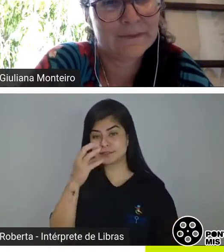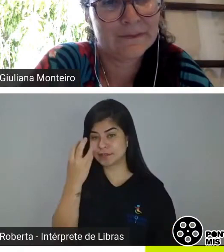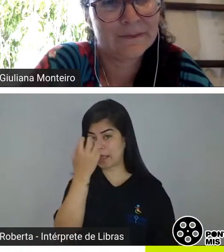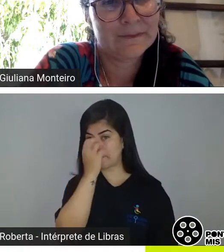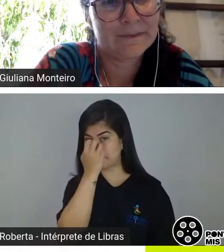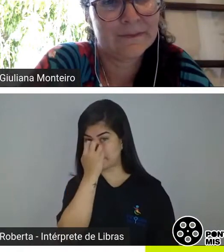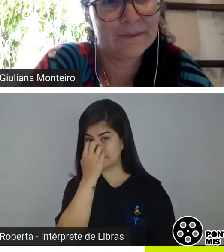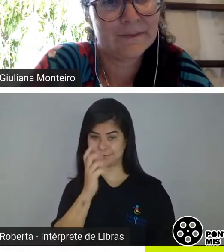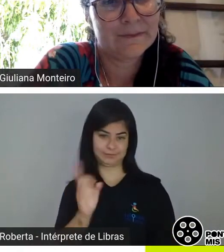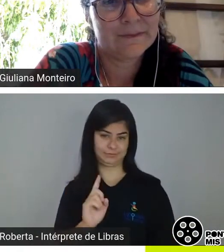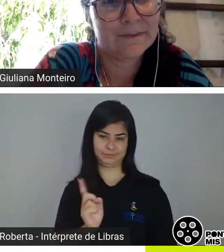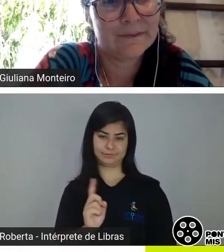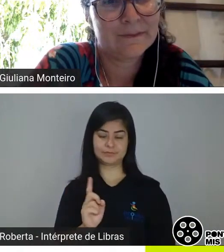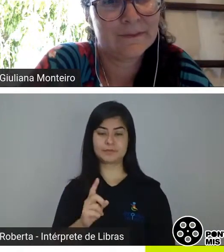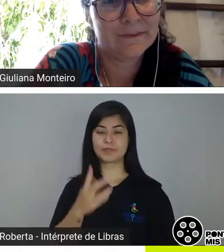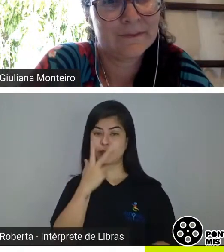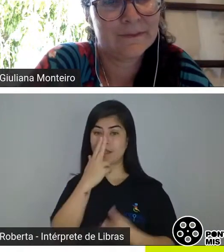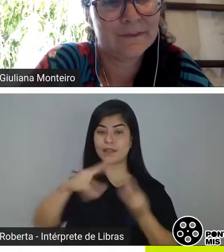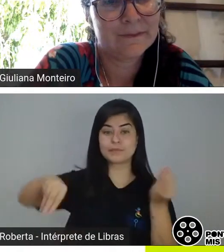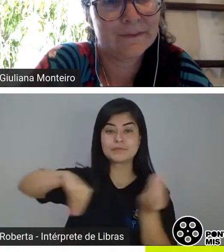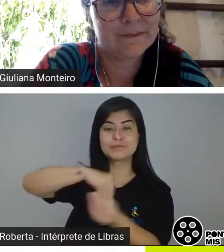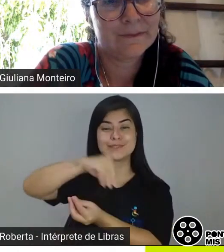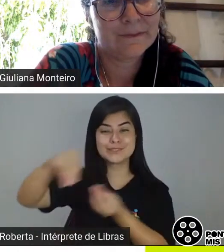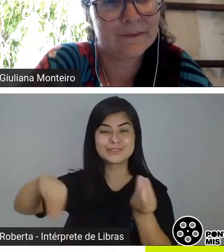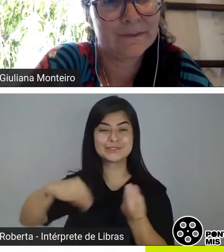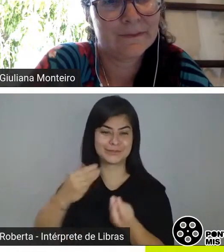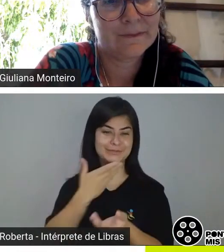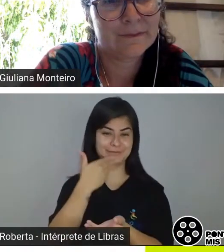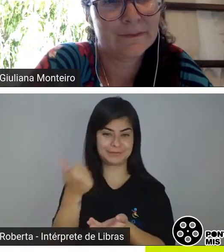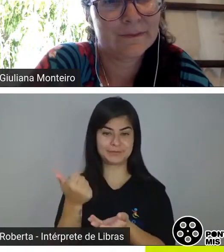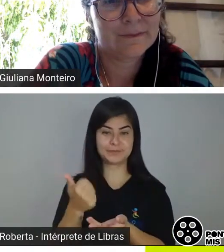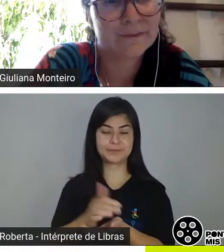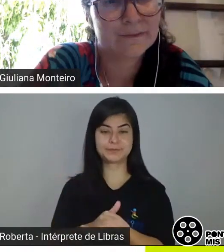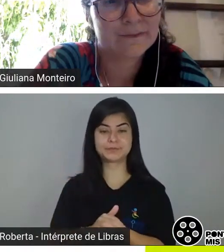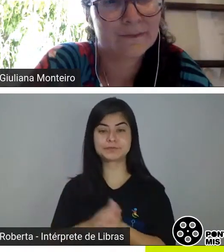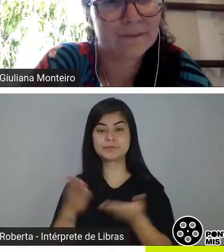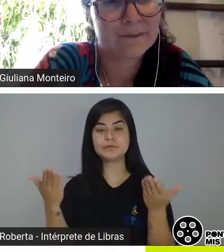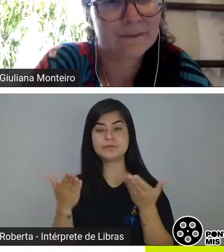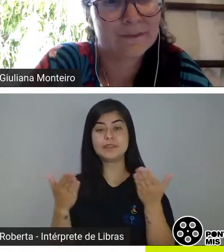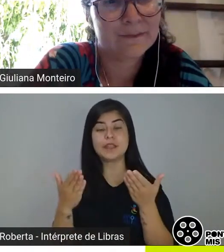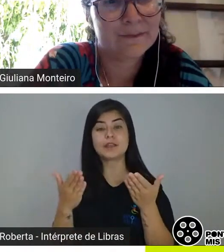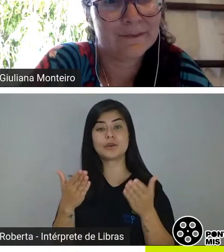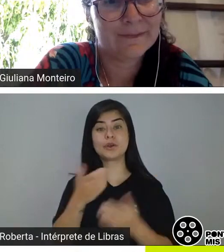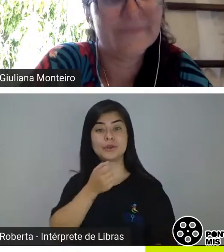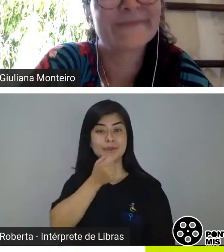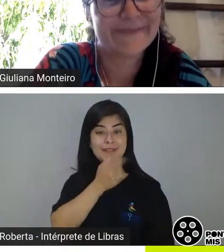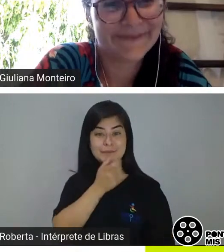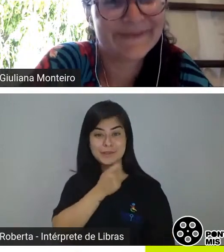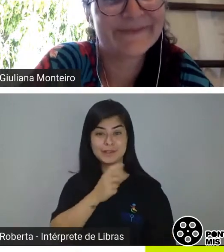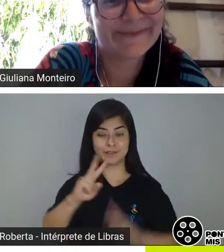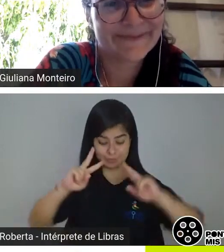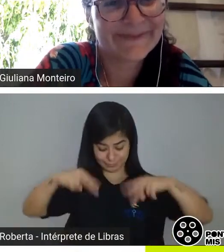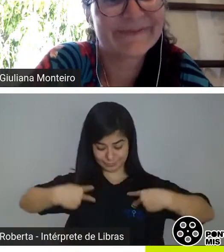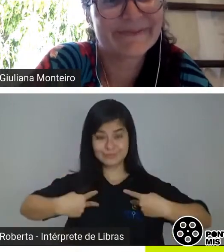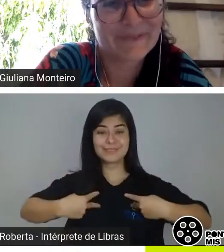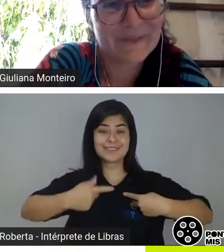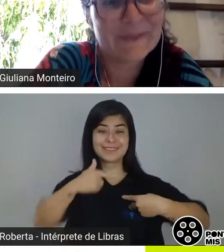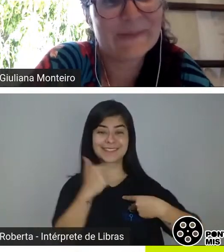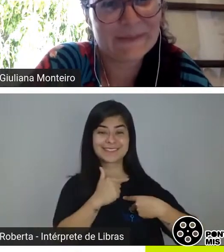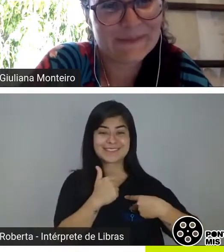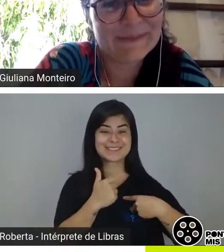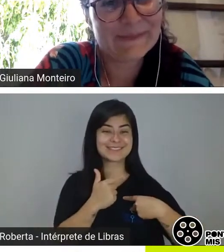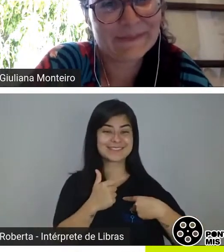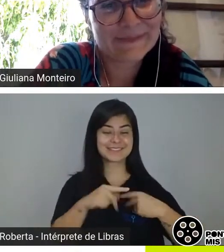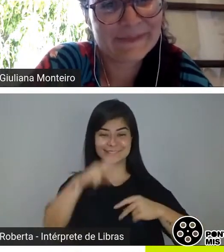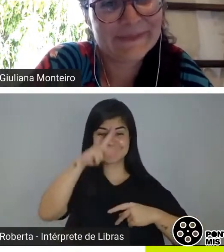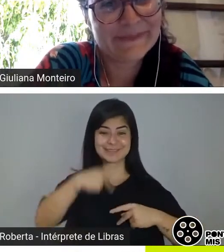que eu acho que é o melhor. Agora, um segredo do humor é tu rir de ti mesmo, né? Tu tem que rir de ti